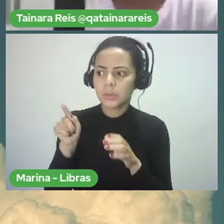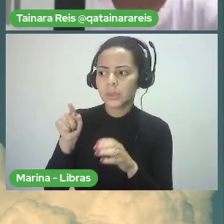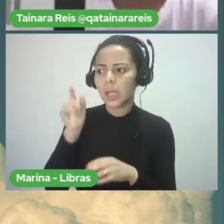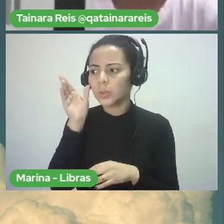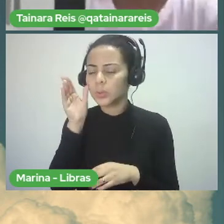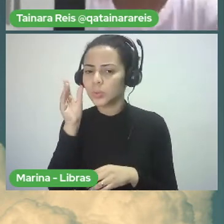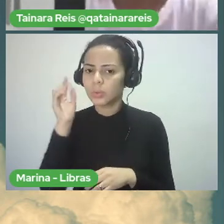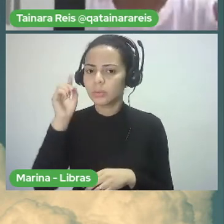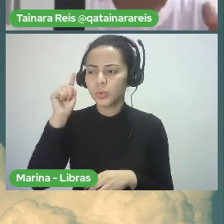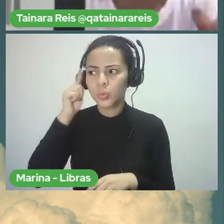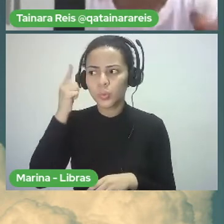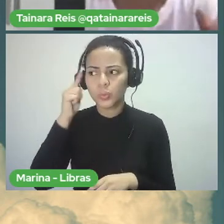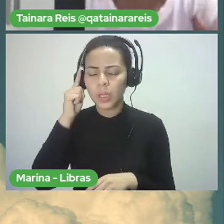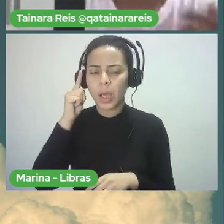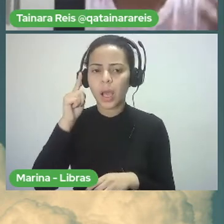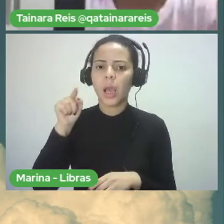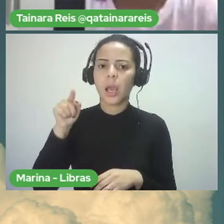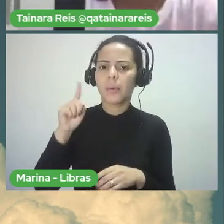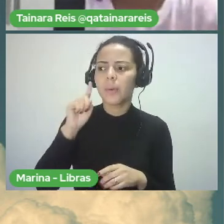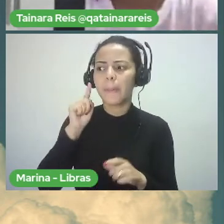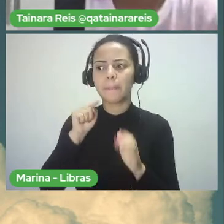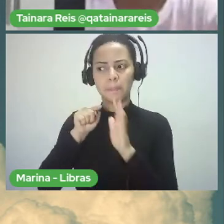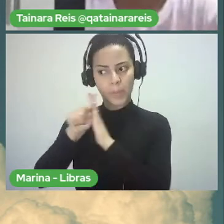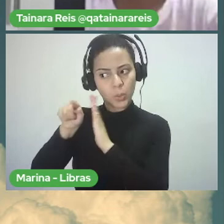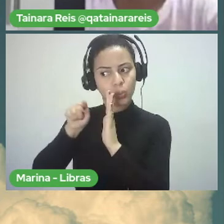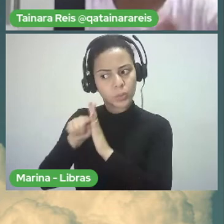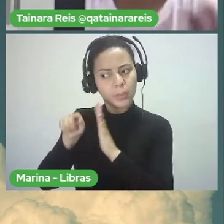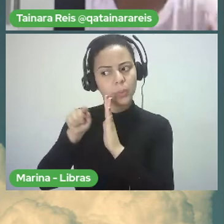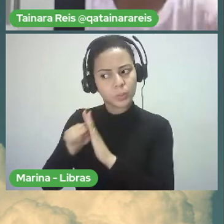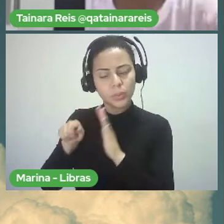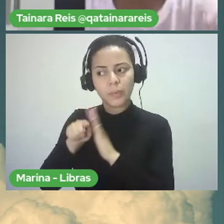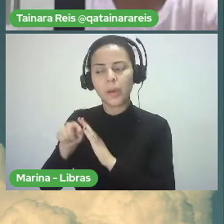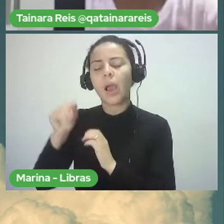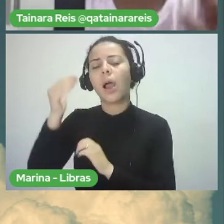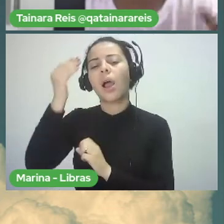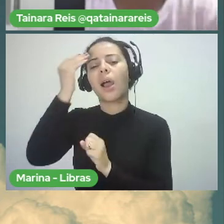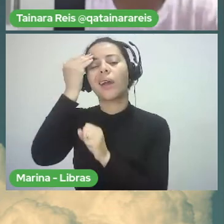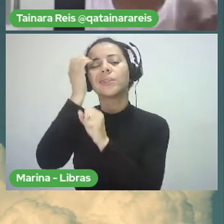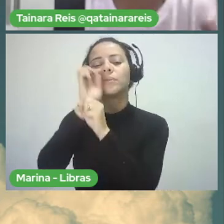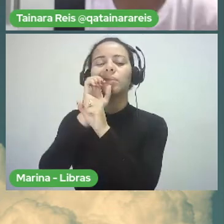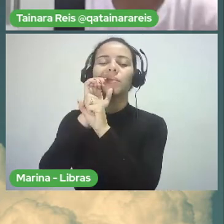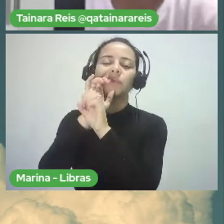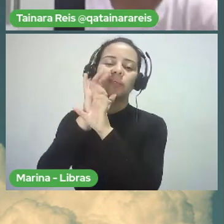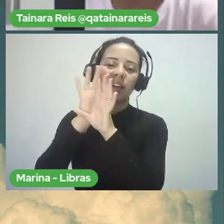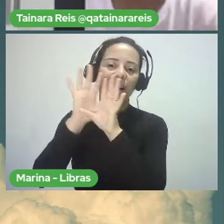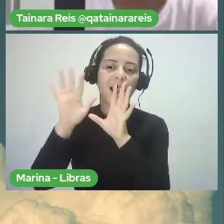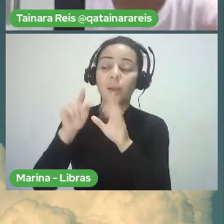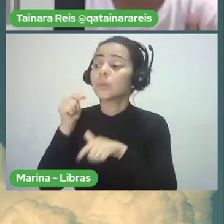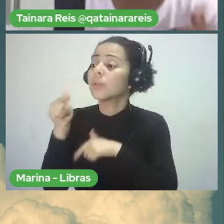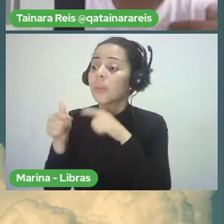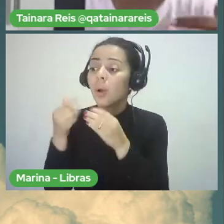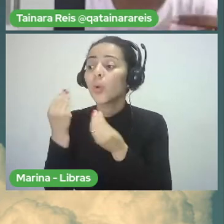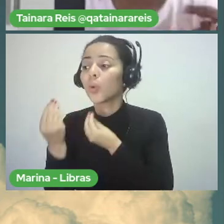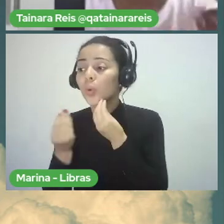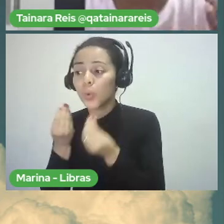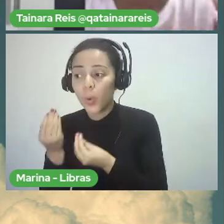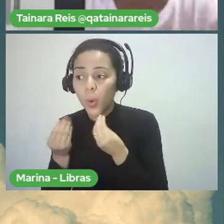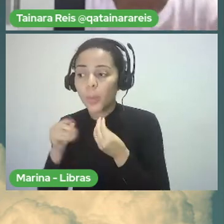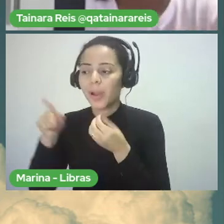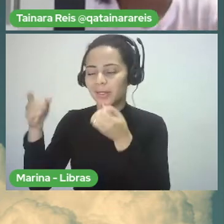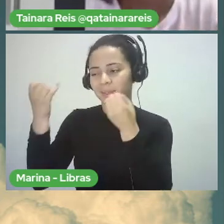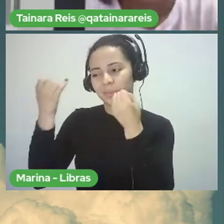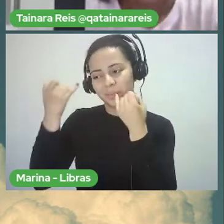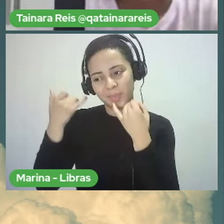possam nos fazer enxergar com um pouco mais de clareza qual trabalho deve ser feito, né? Então, como se